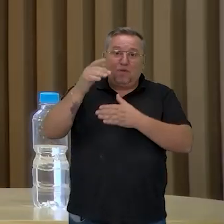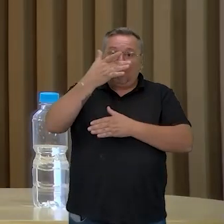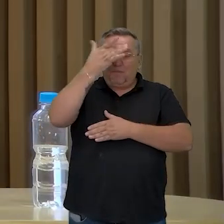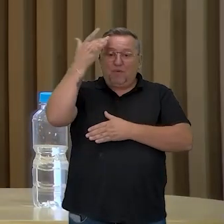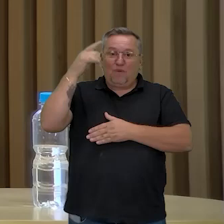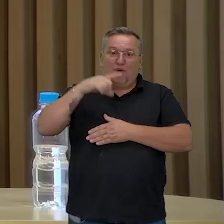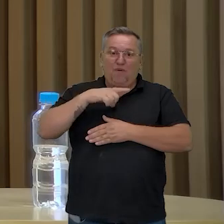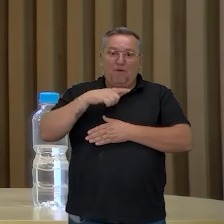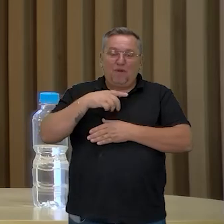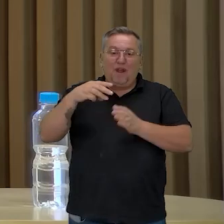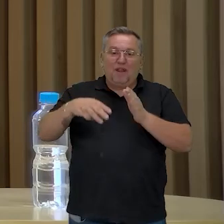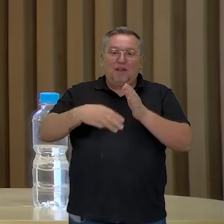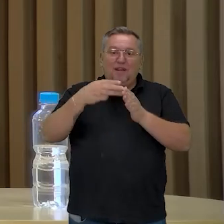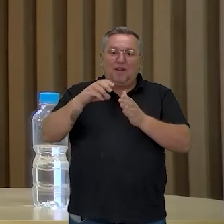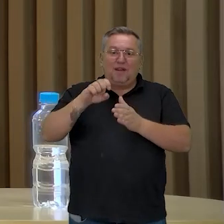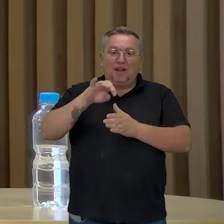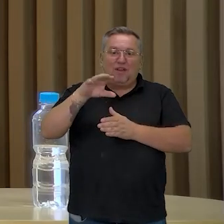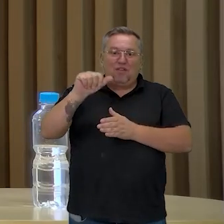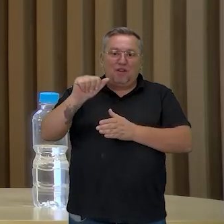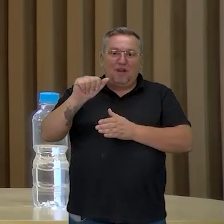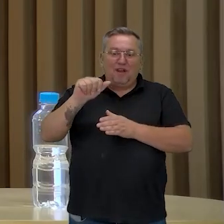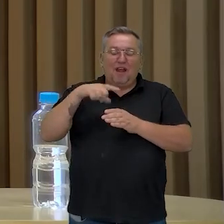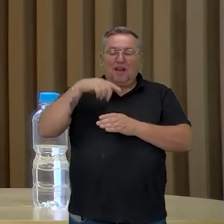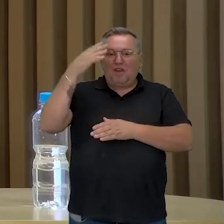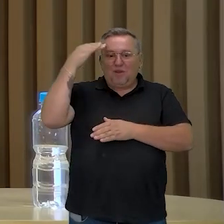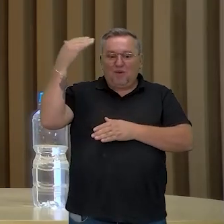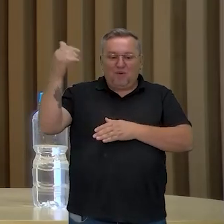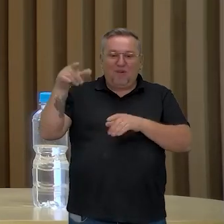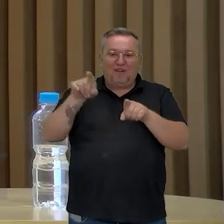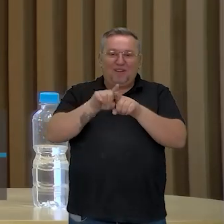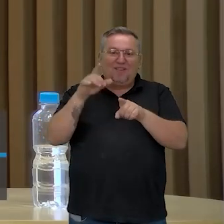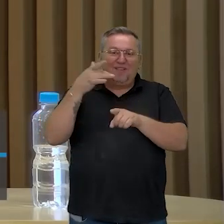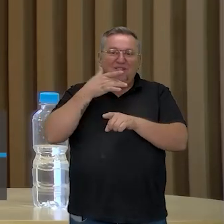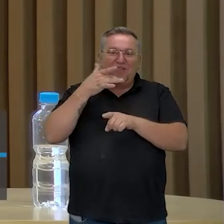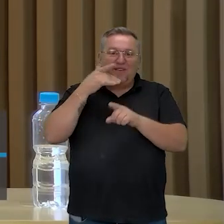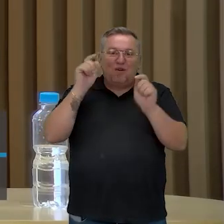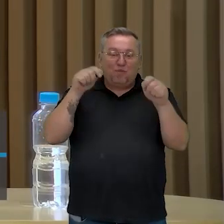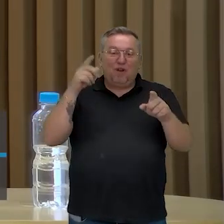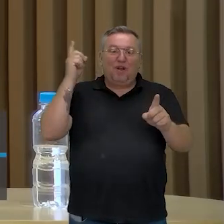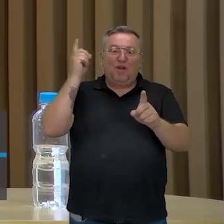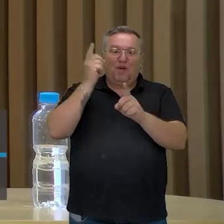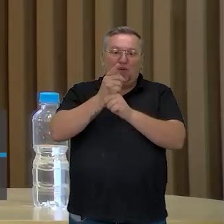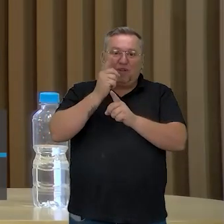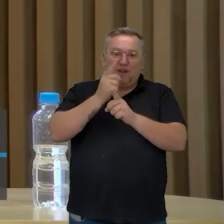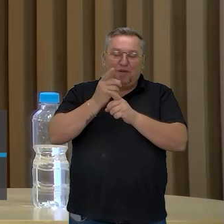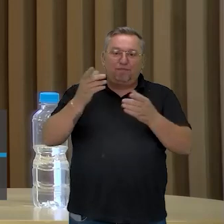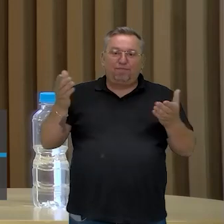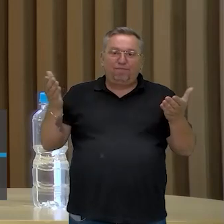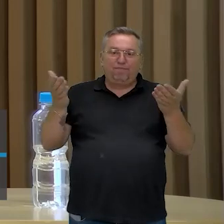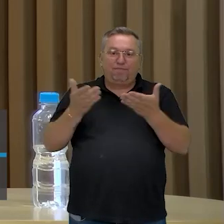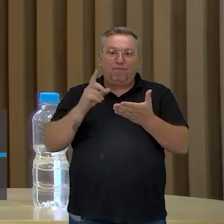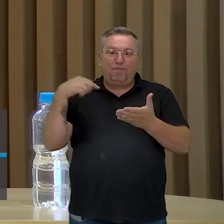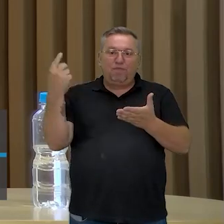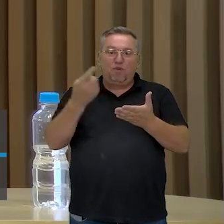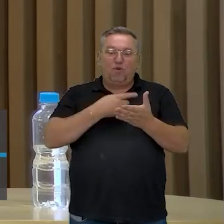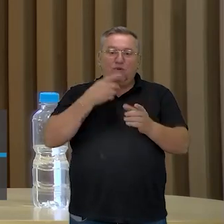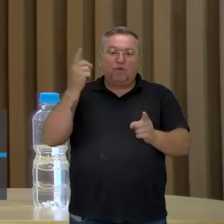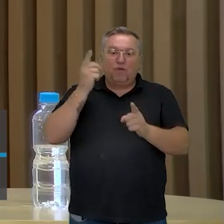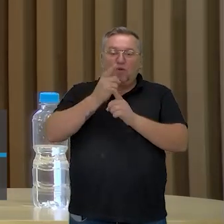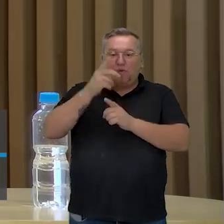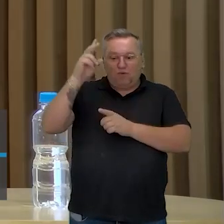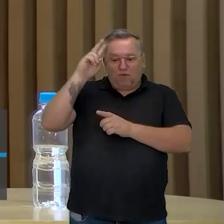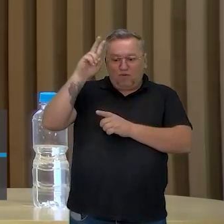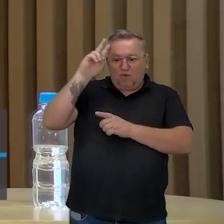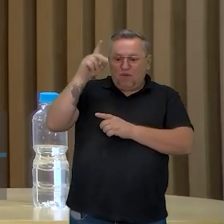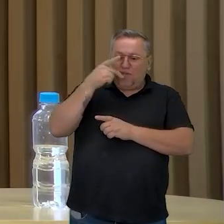do terceiro termo da EJA. Que honra, que gostoso que é poder encontrá-los hoje no nosso encontro de história. Do que a gente